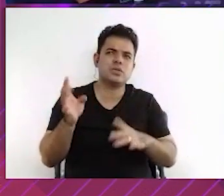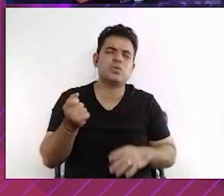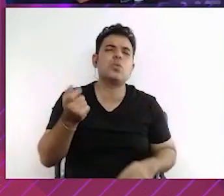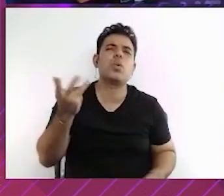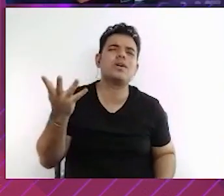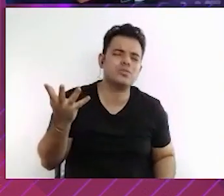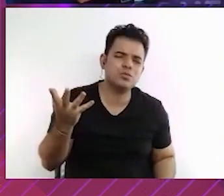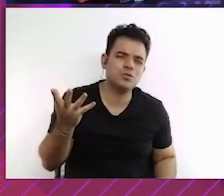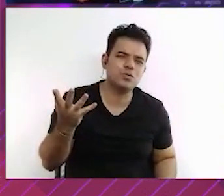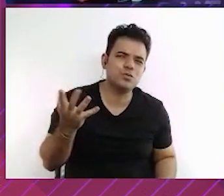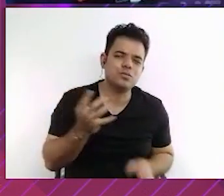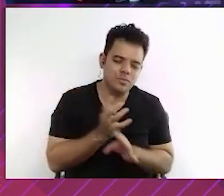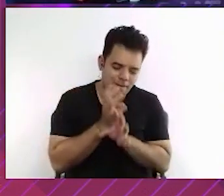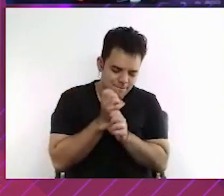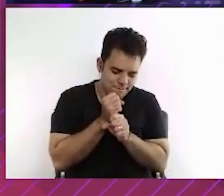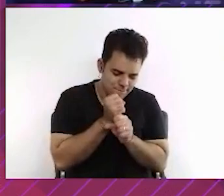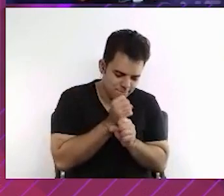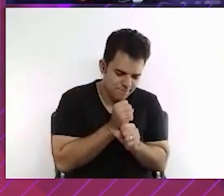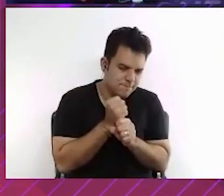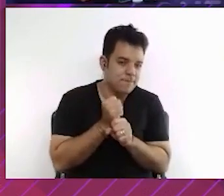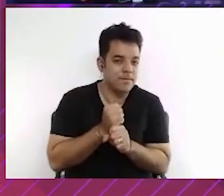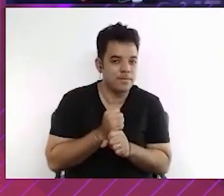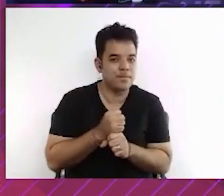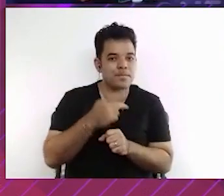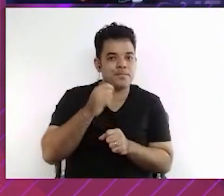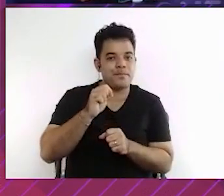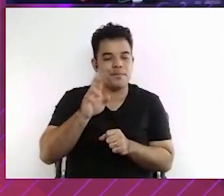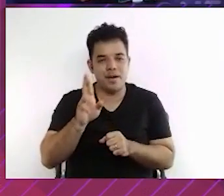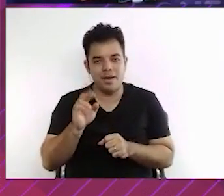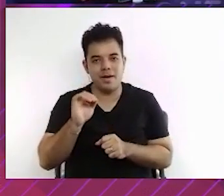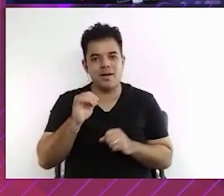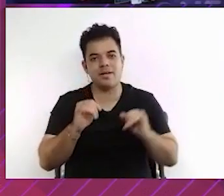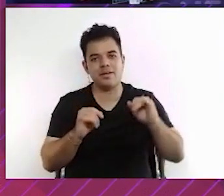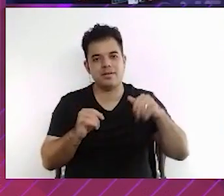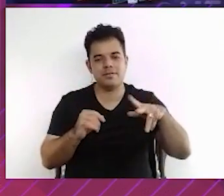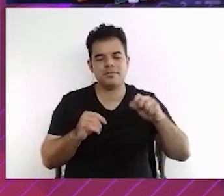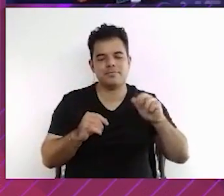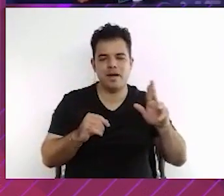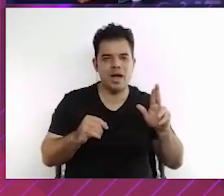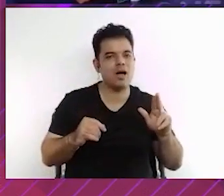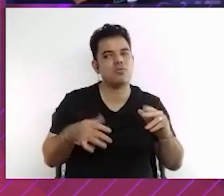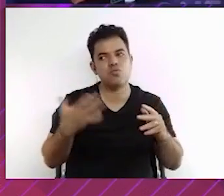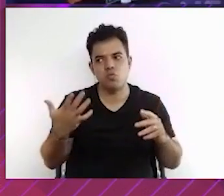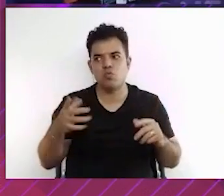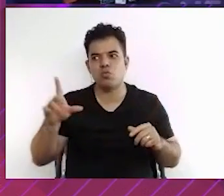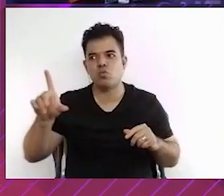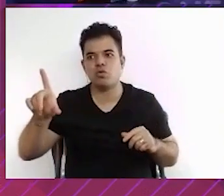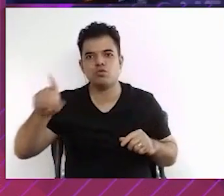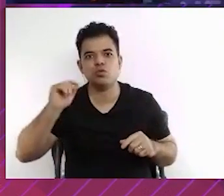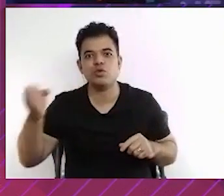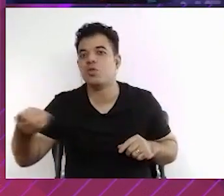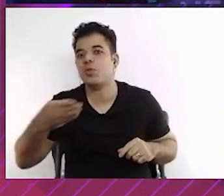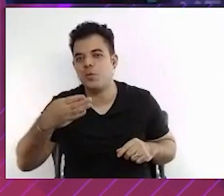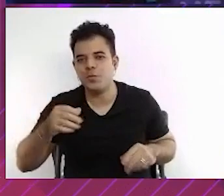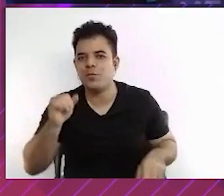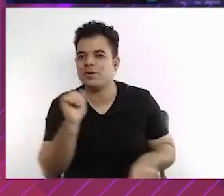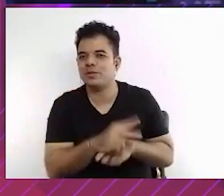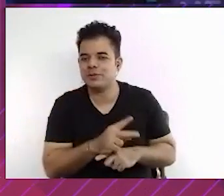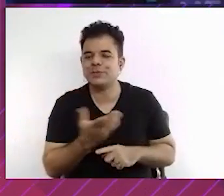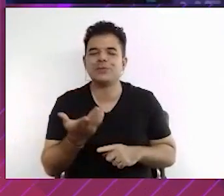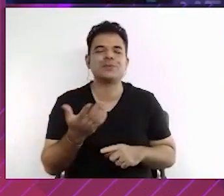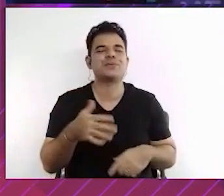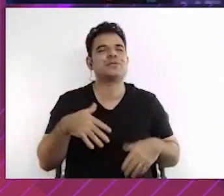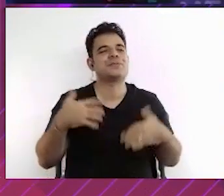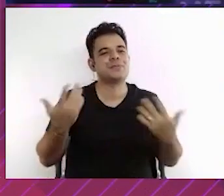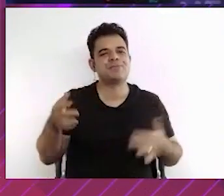E aí, o plantão vai ser o par, ímpar, ou nenhum, se ele foi recentemente contratado, ou ele, por acaso, estava